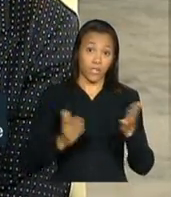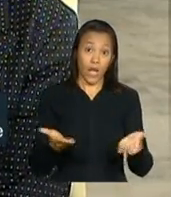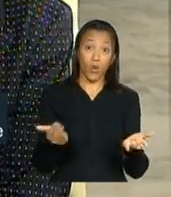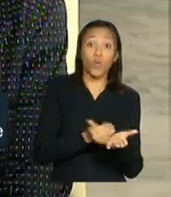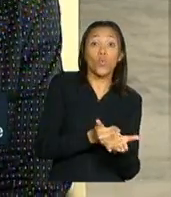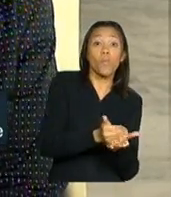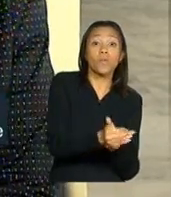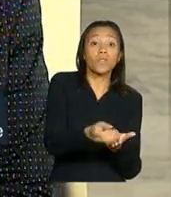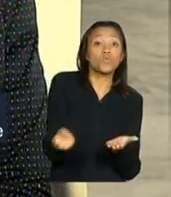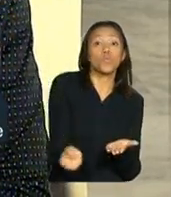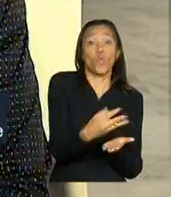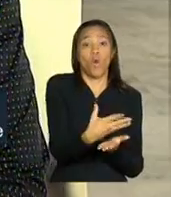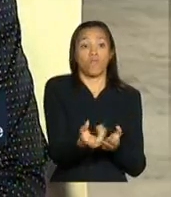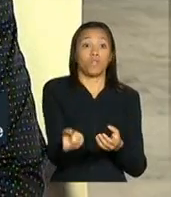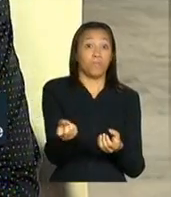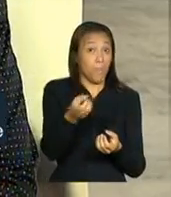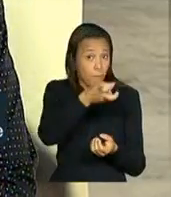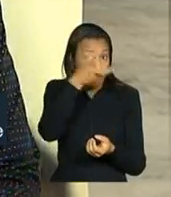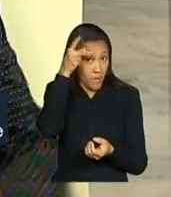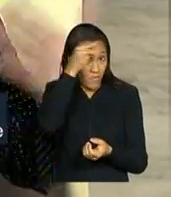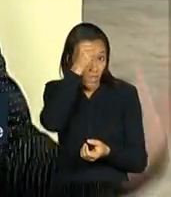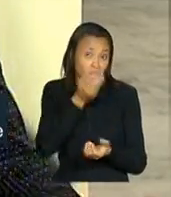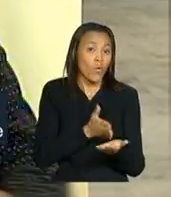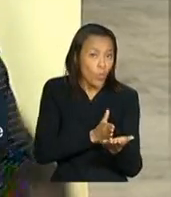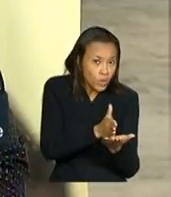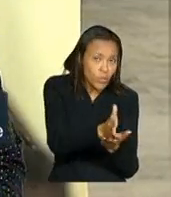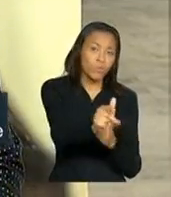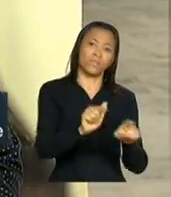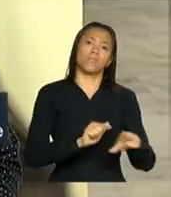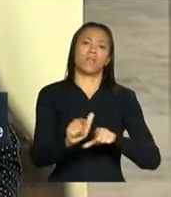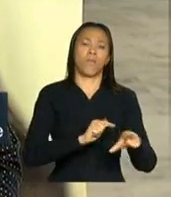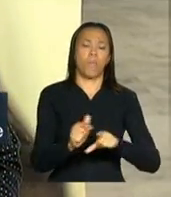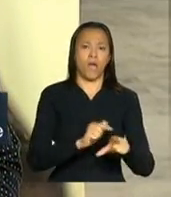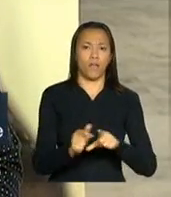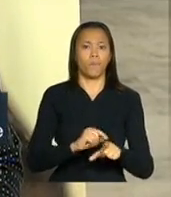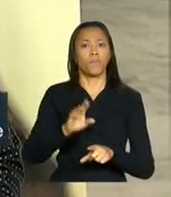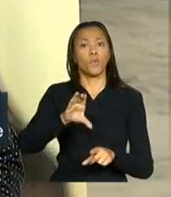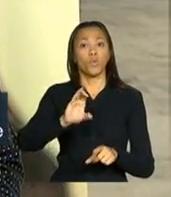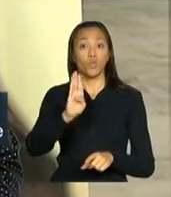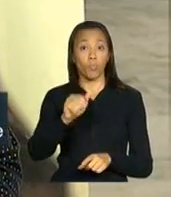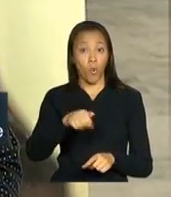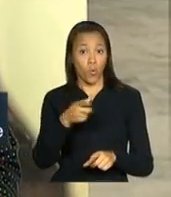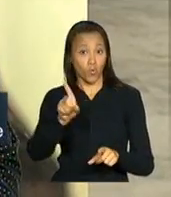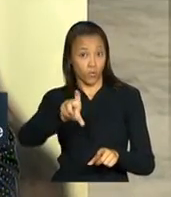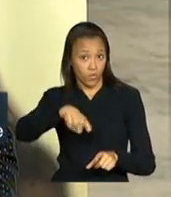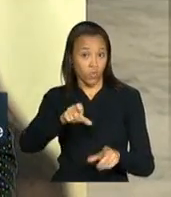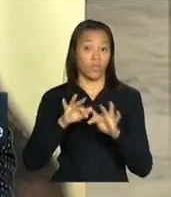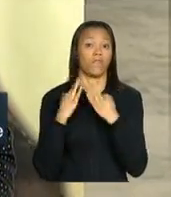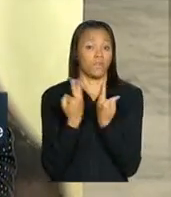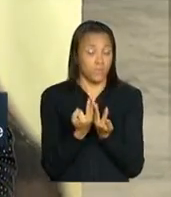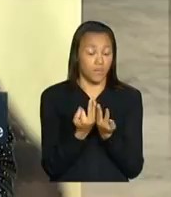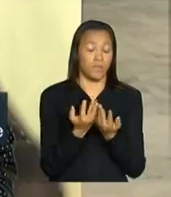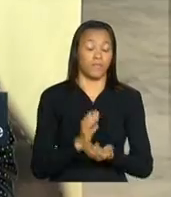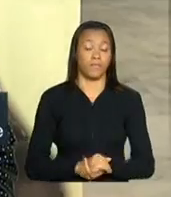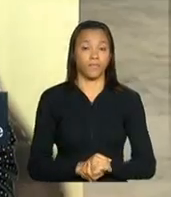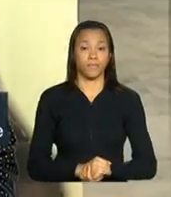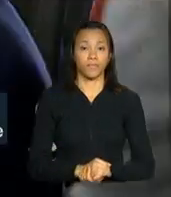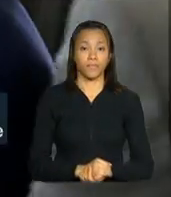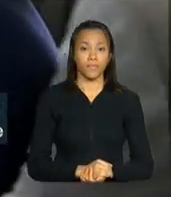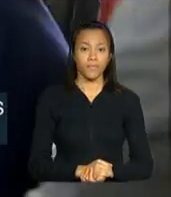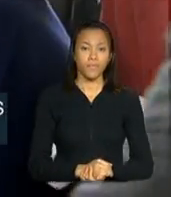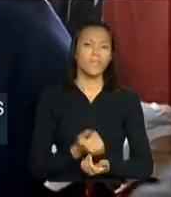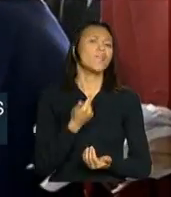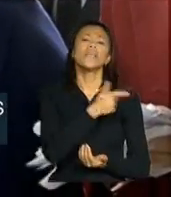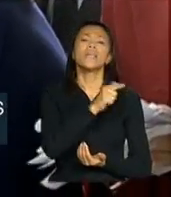novos prefeitos para que o bolsa família continue sendo não só um dos maiores programas do mundo mas que tem um cadastro mais bem focalizado e as